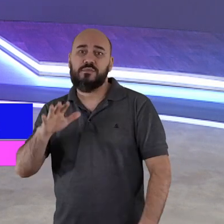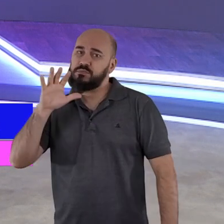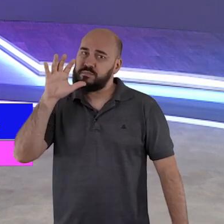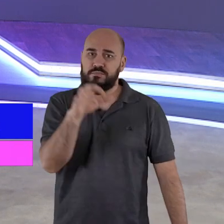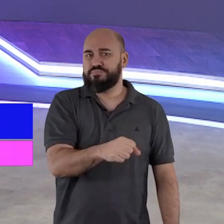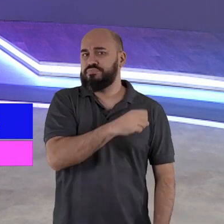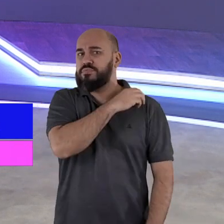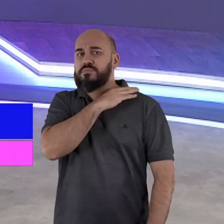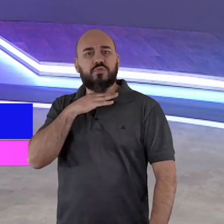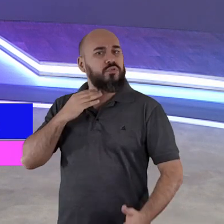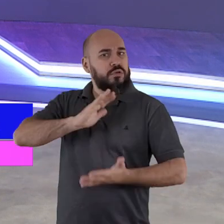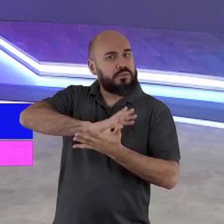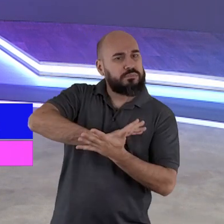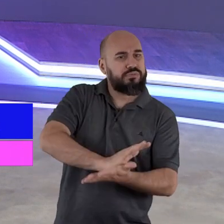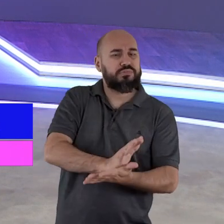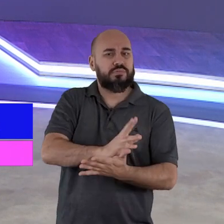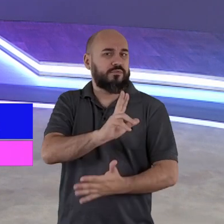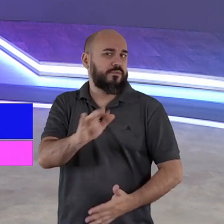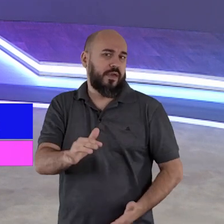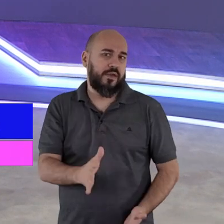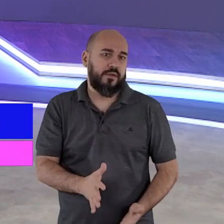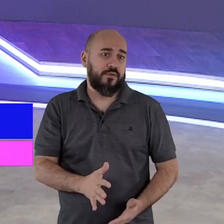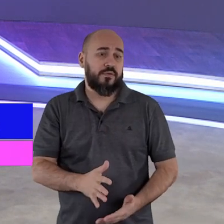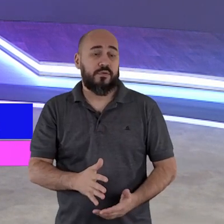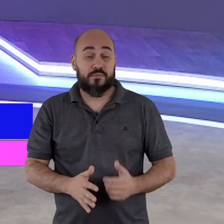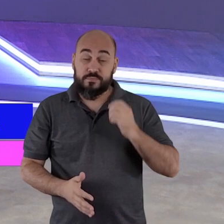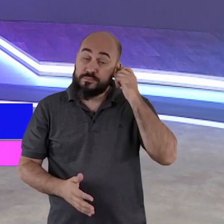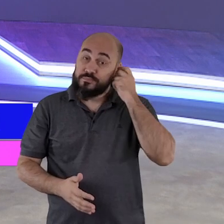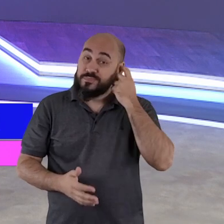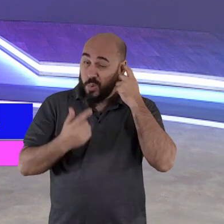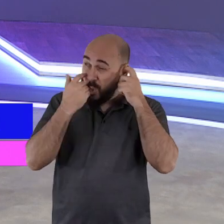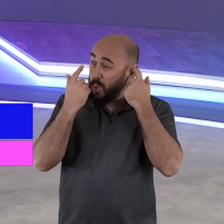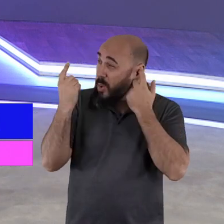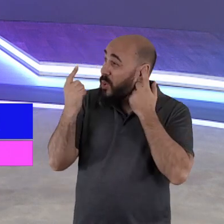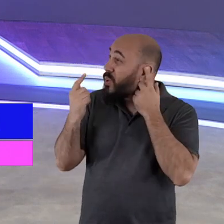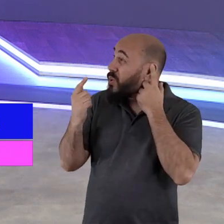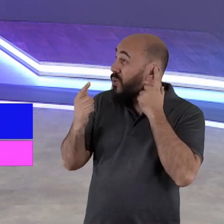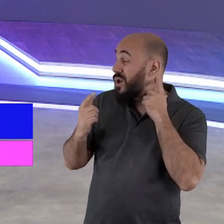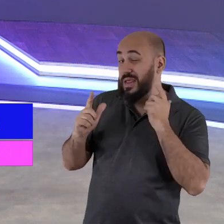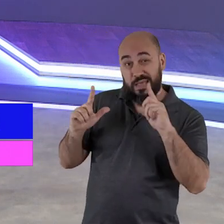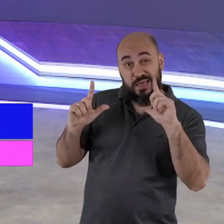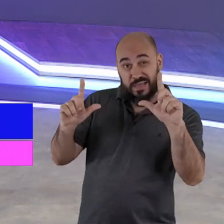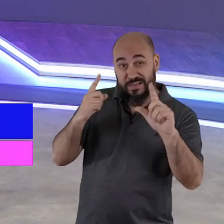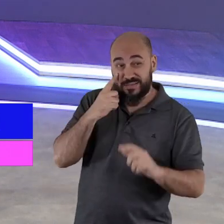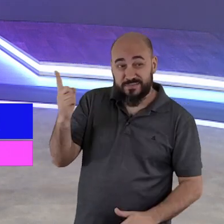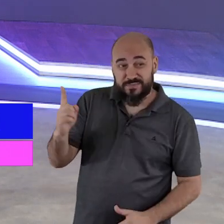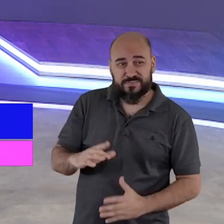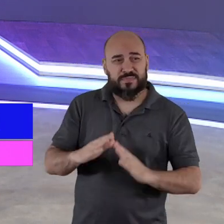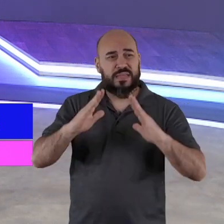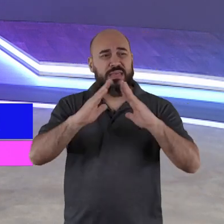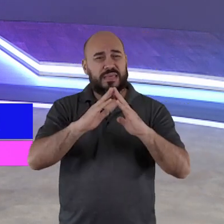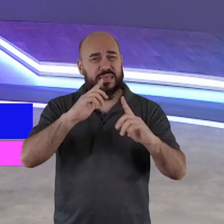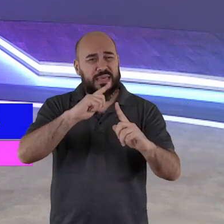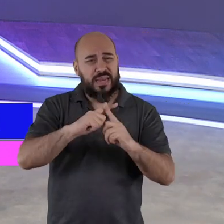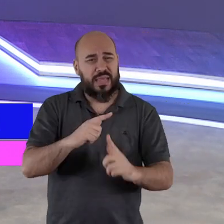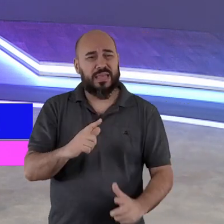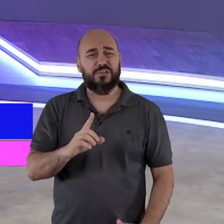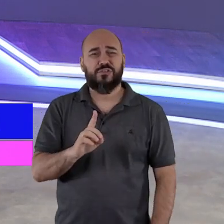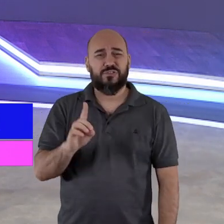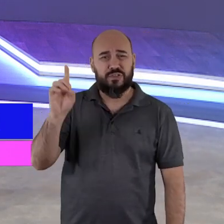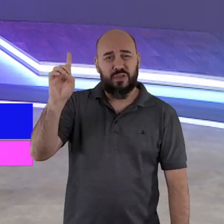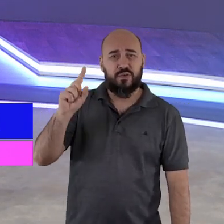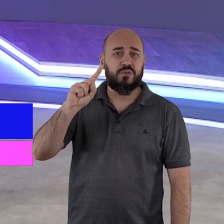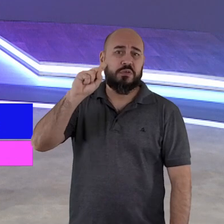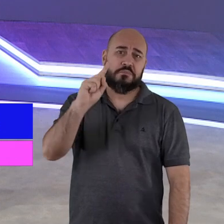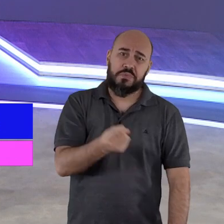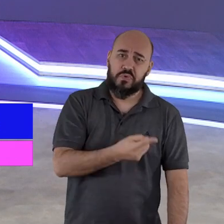esse gráfico, com esse quadro, a igreja de Deus, nestes 1260 dias,